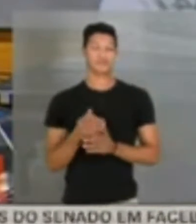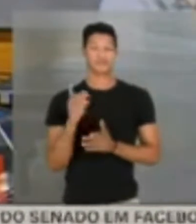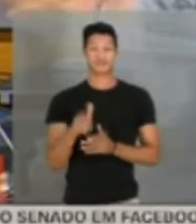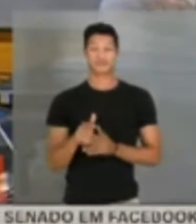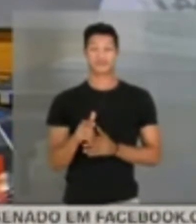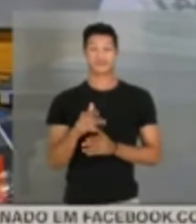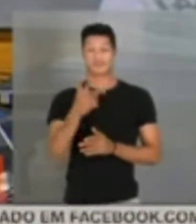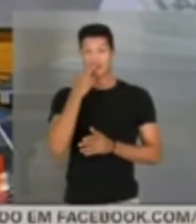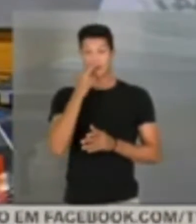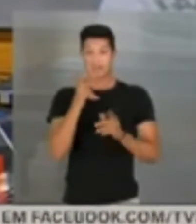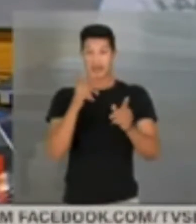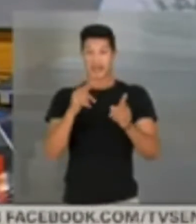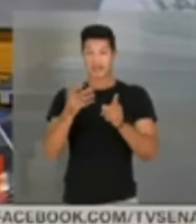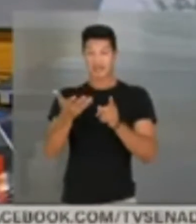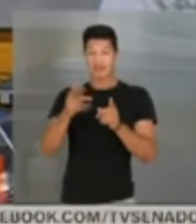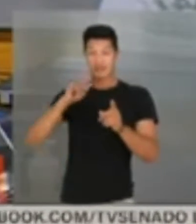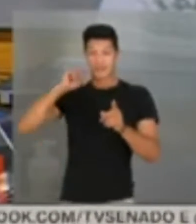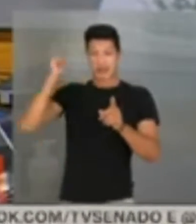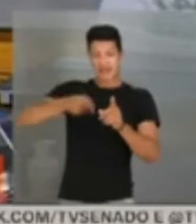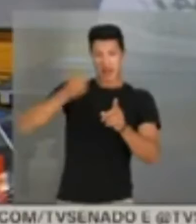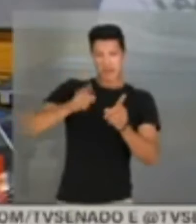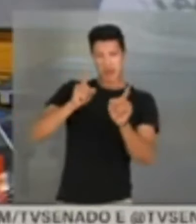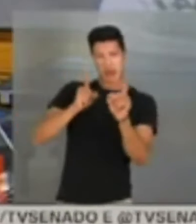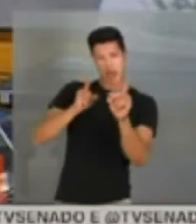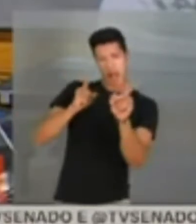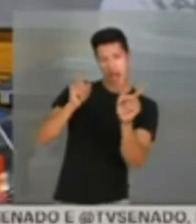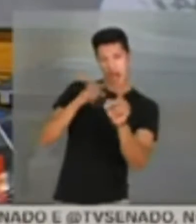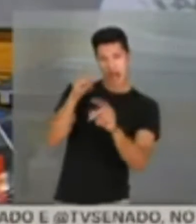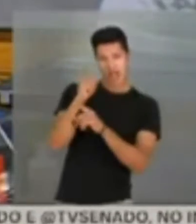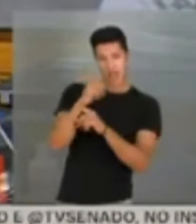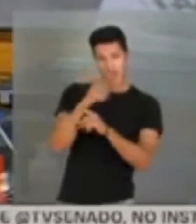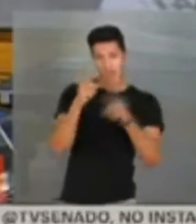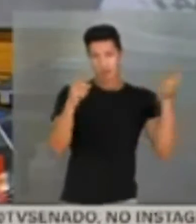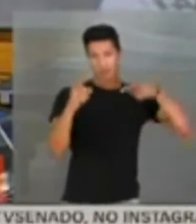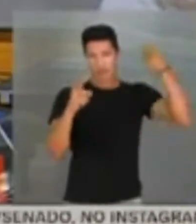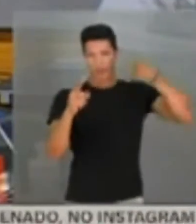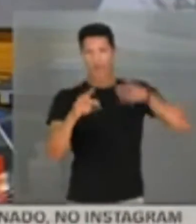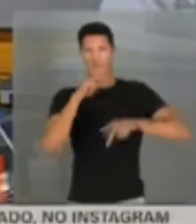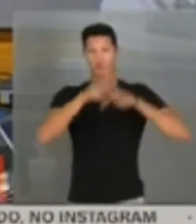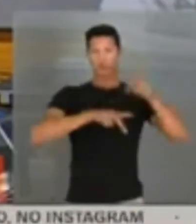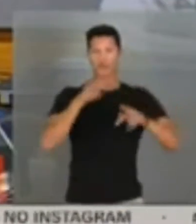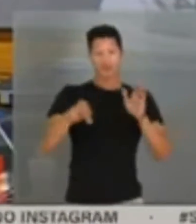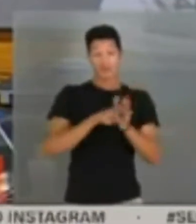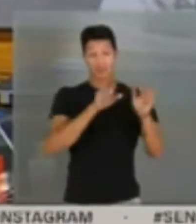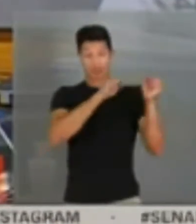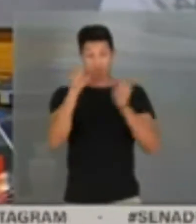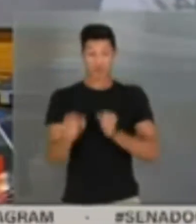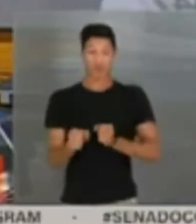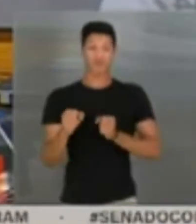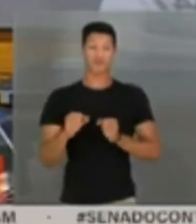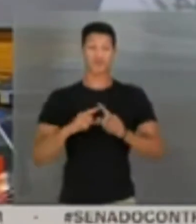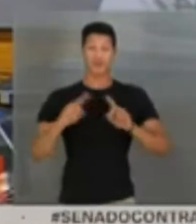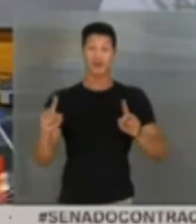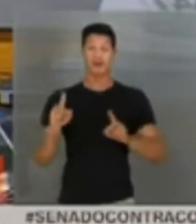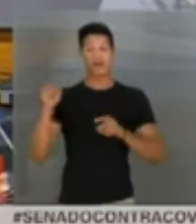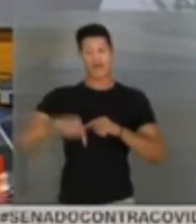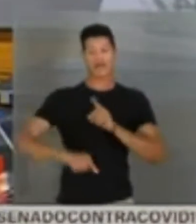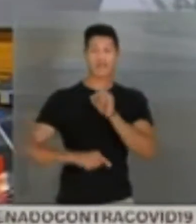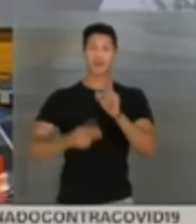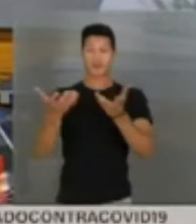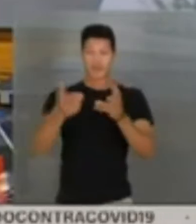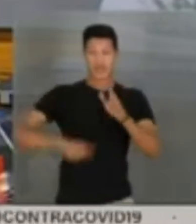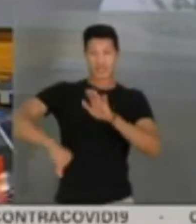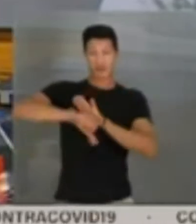É o rabo tentando mandar no cachorro, Brasil. O poder emana do povo. Mas aqui não,